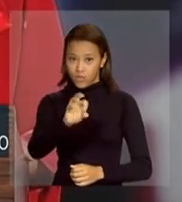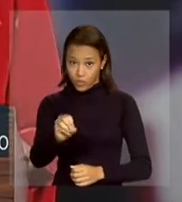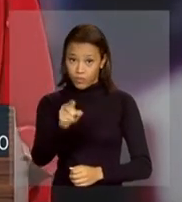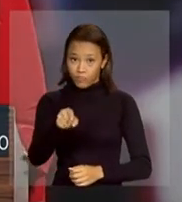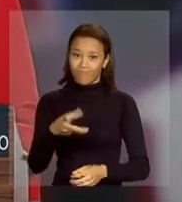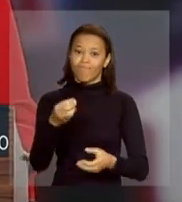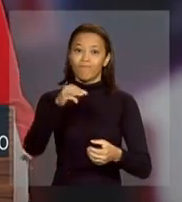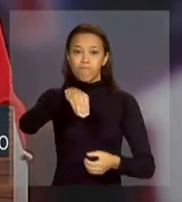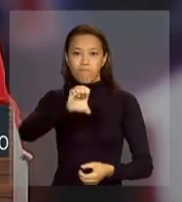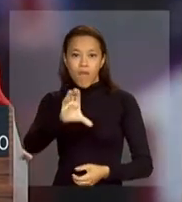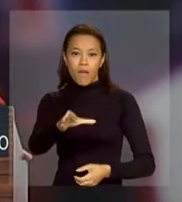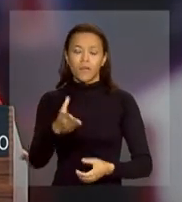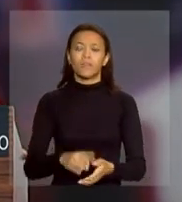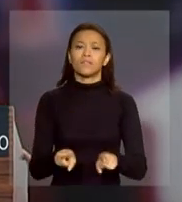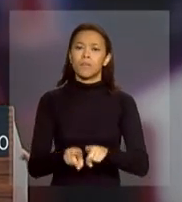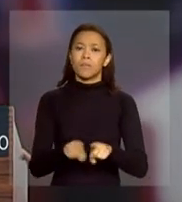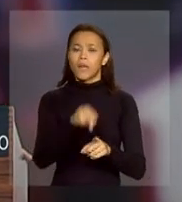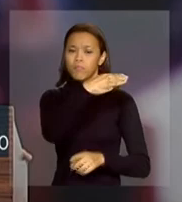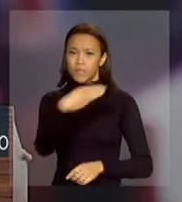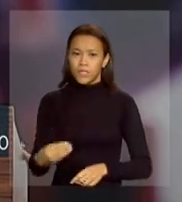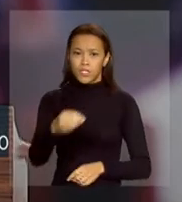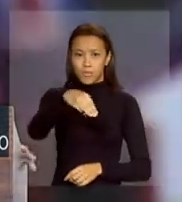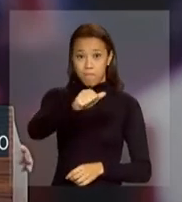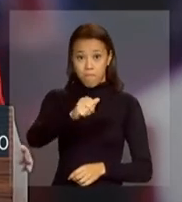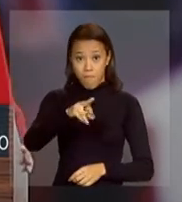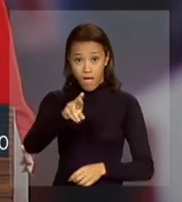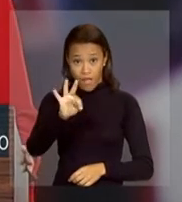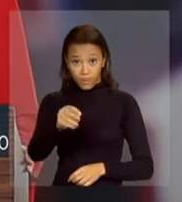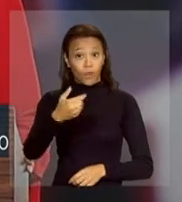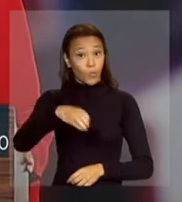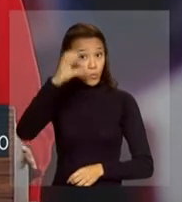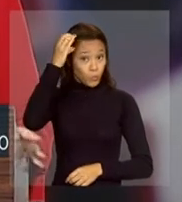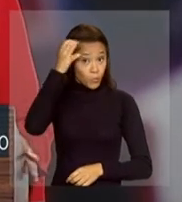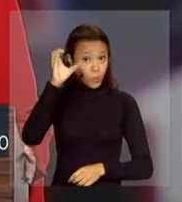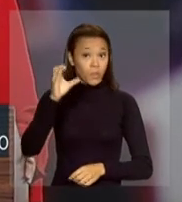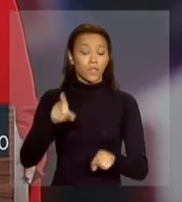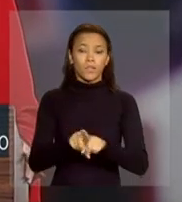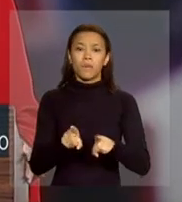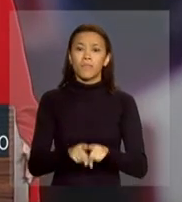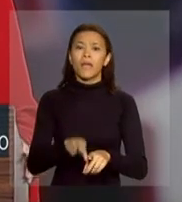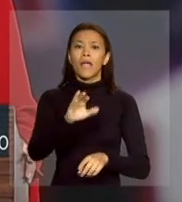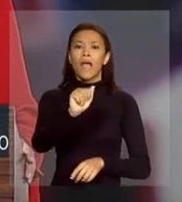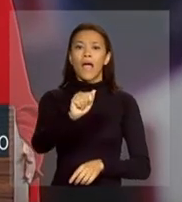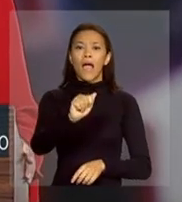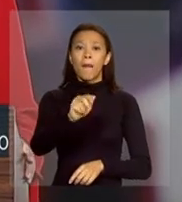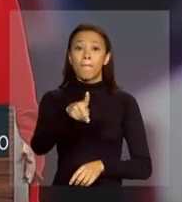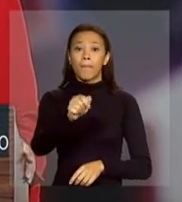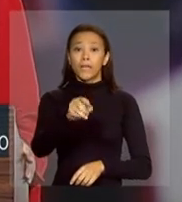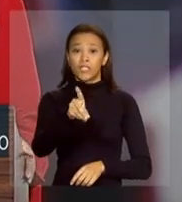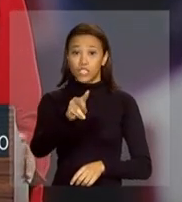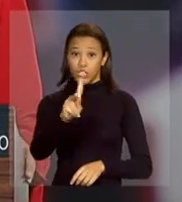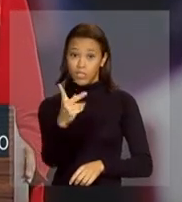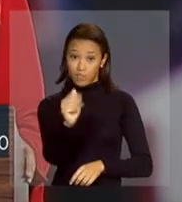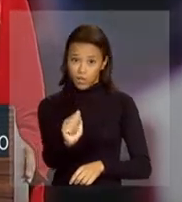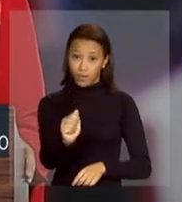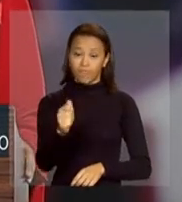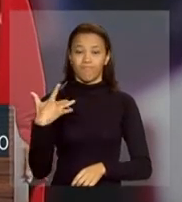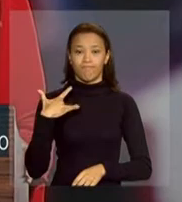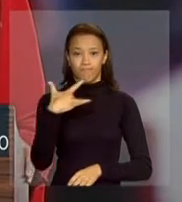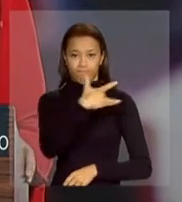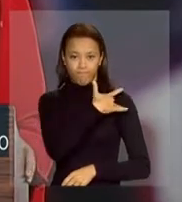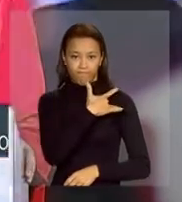a ministra Marta Suplicy da Cultura e o Ministro Alexandre Padilha da Saúde